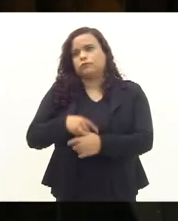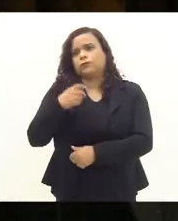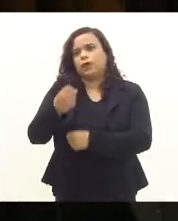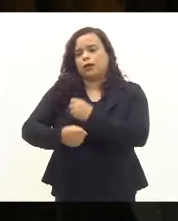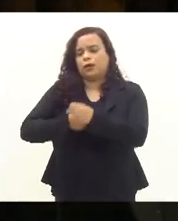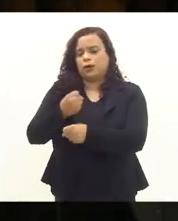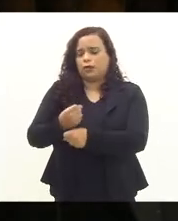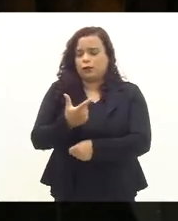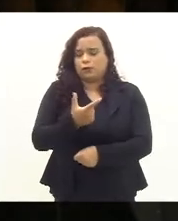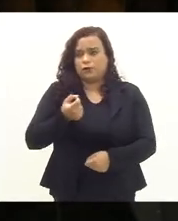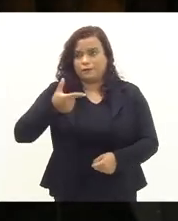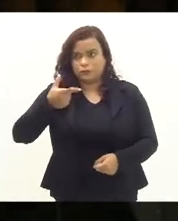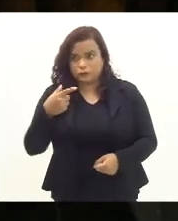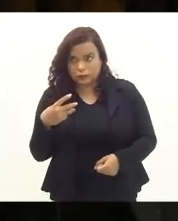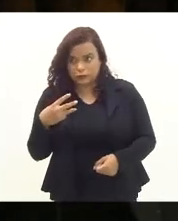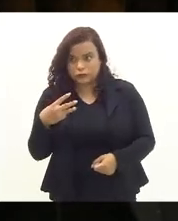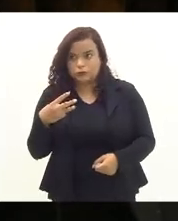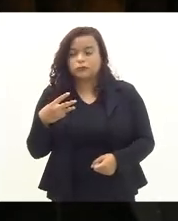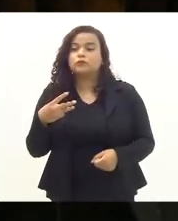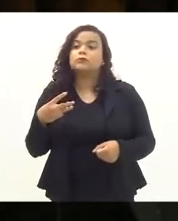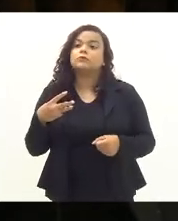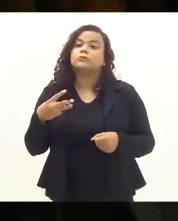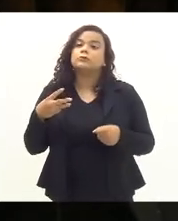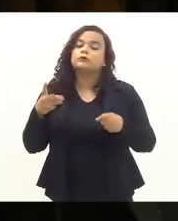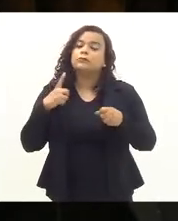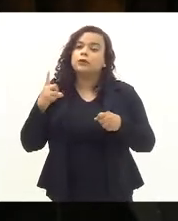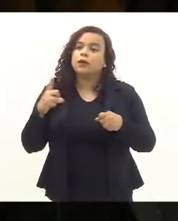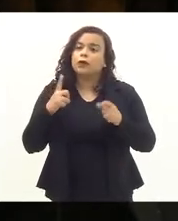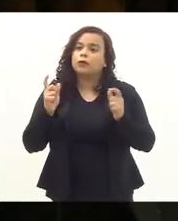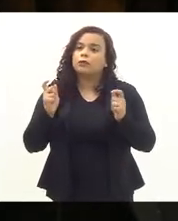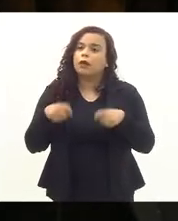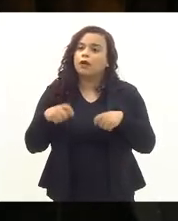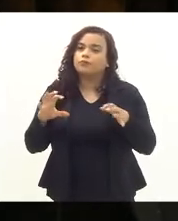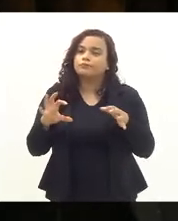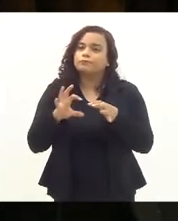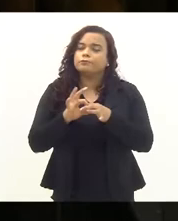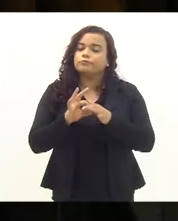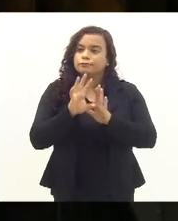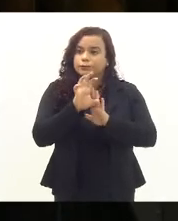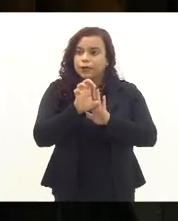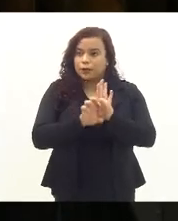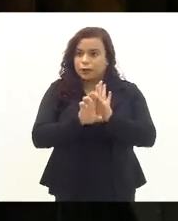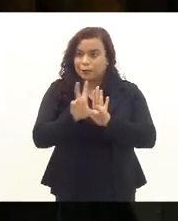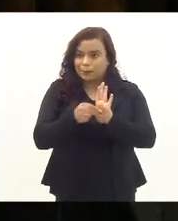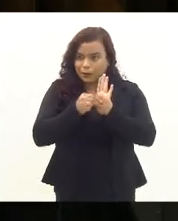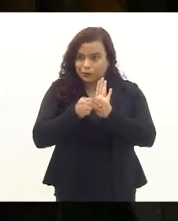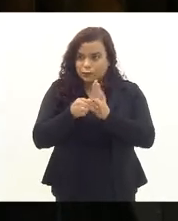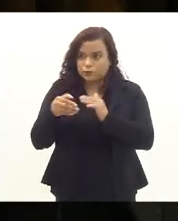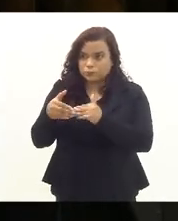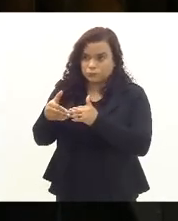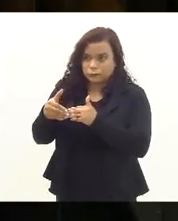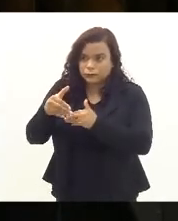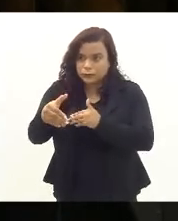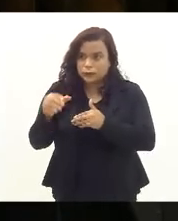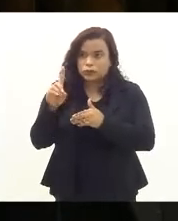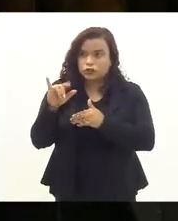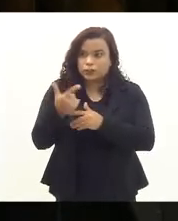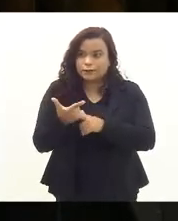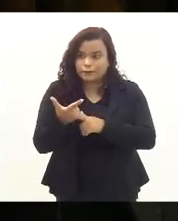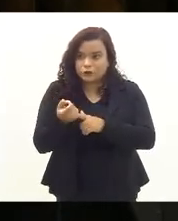2023 que abre para emendas a partir do dia